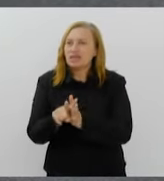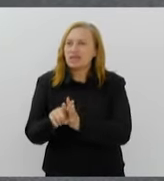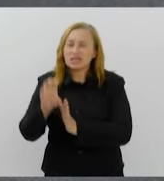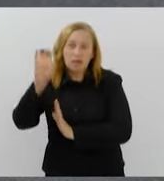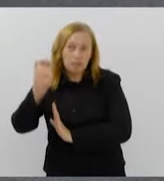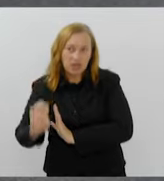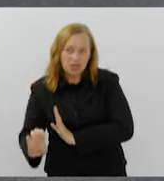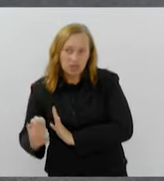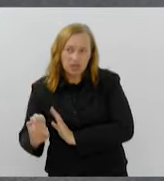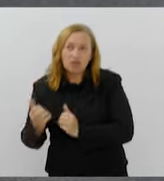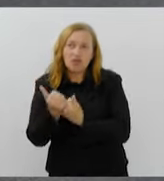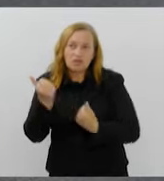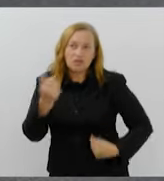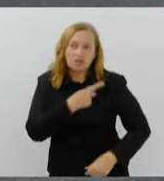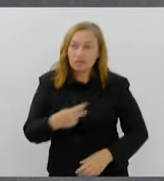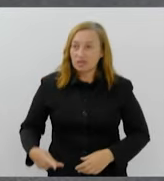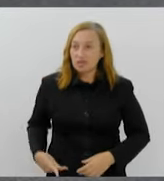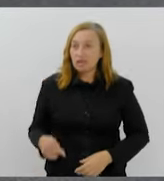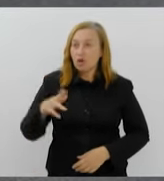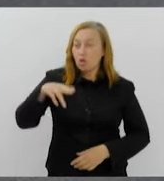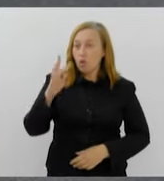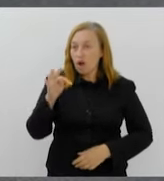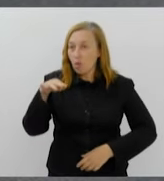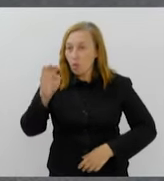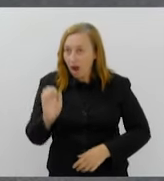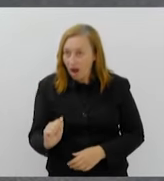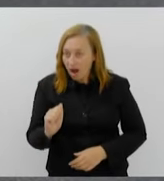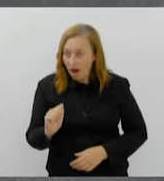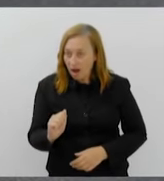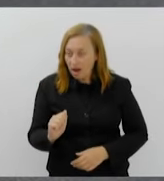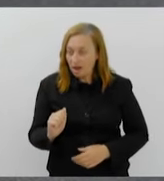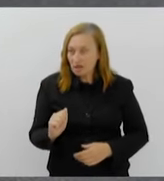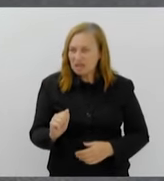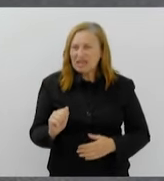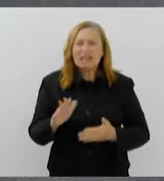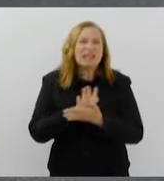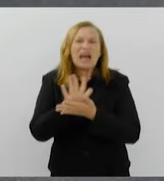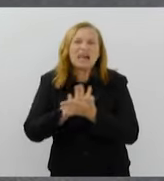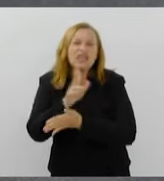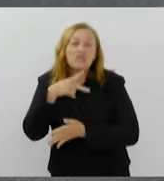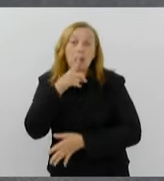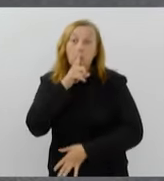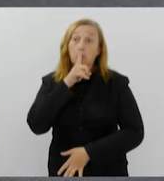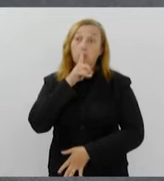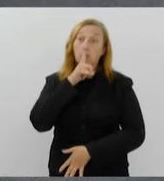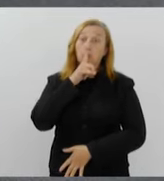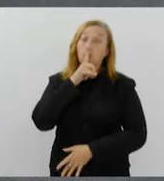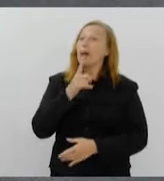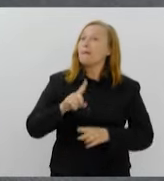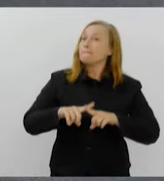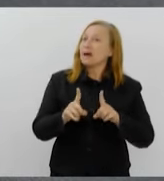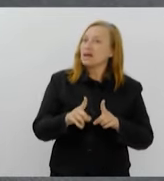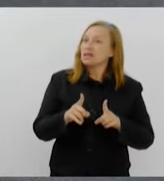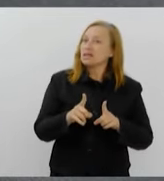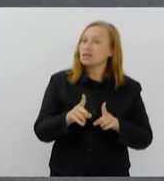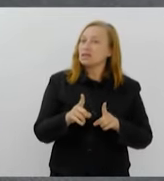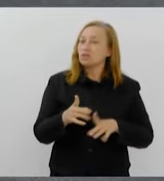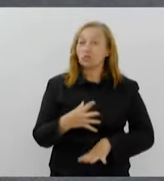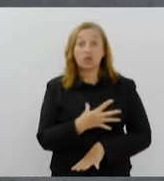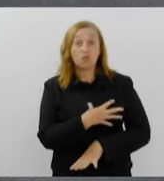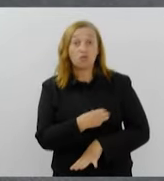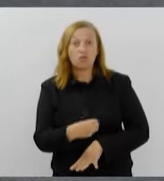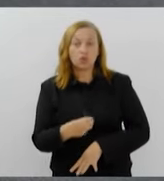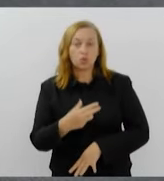pelo vice-presidente Nacional do PT á nada foi falado porque a quando a violência foi praticada pelo filho do